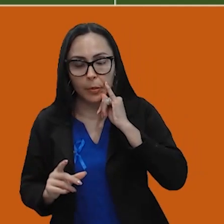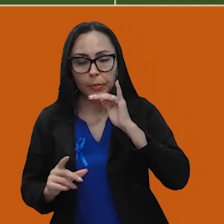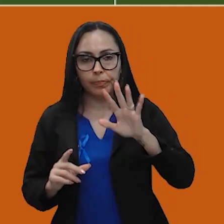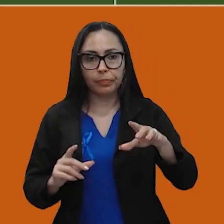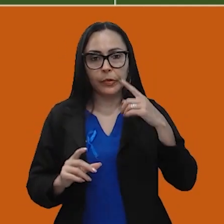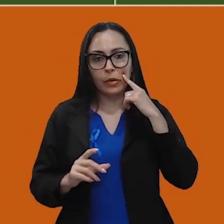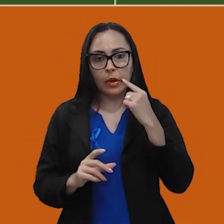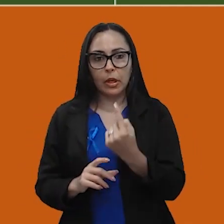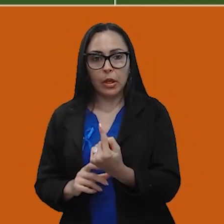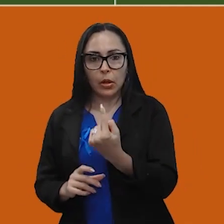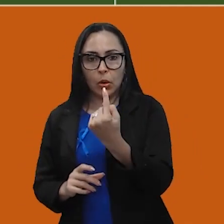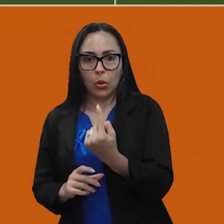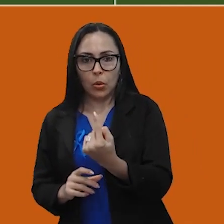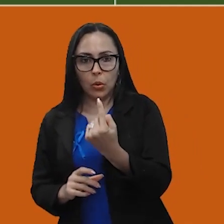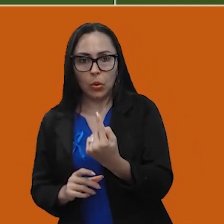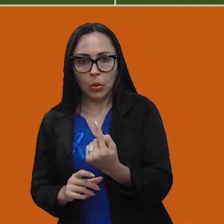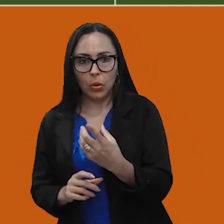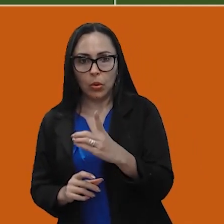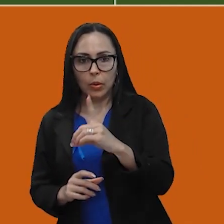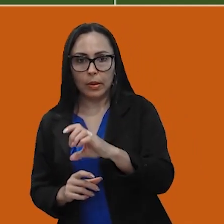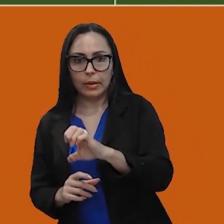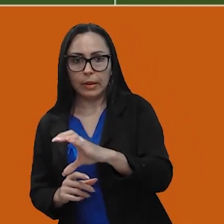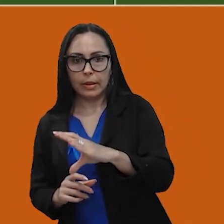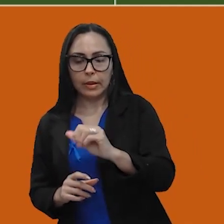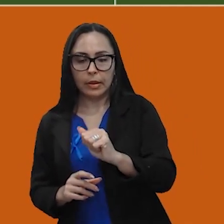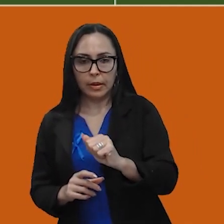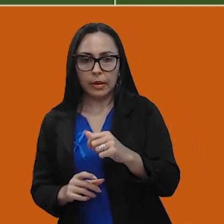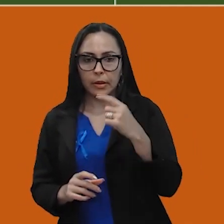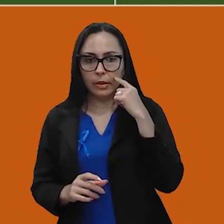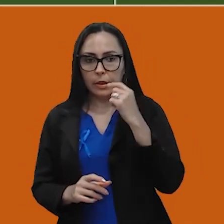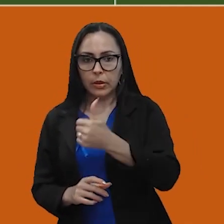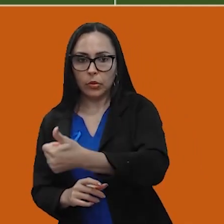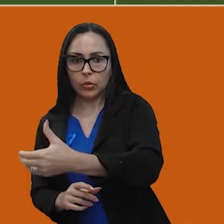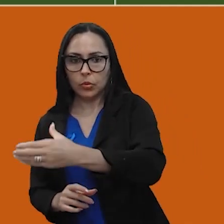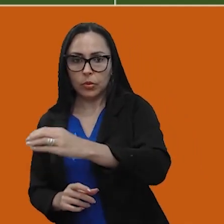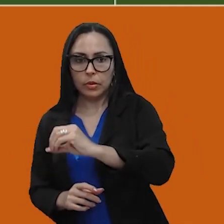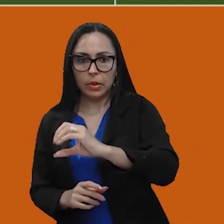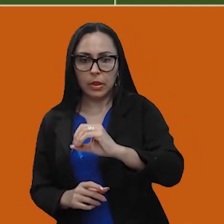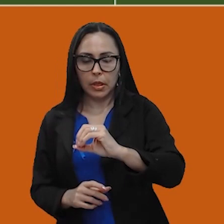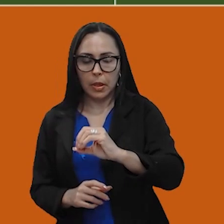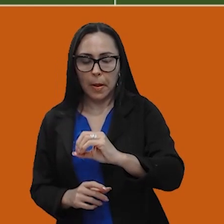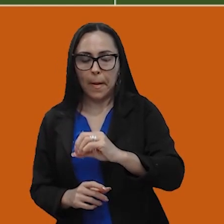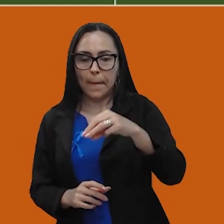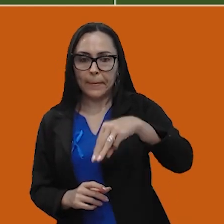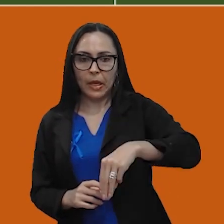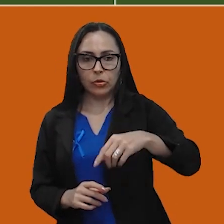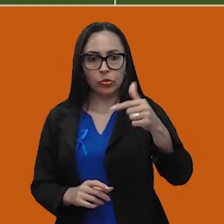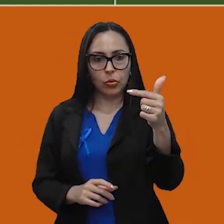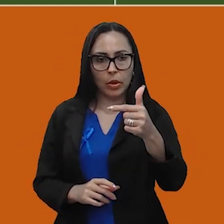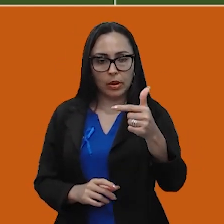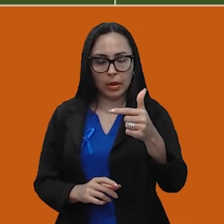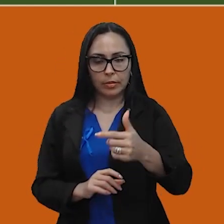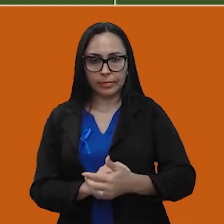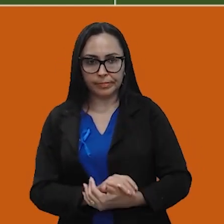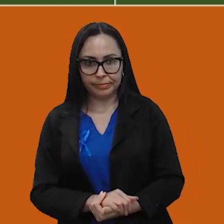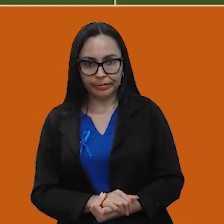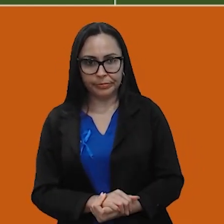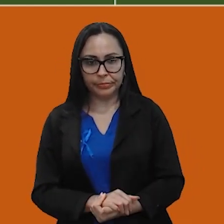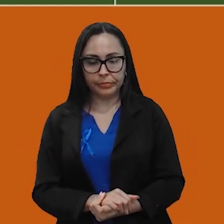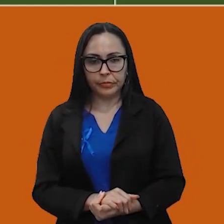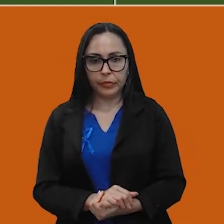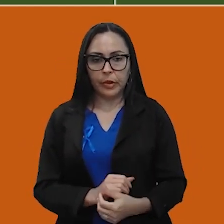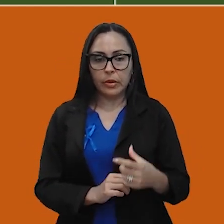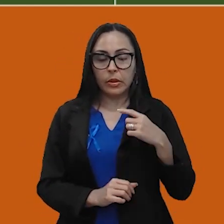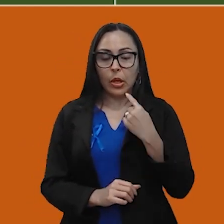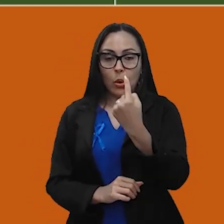decâmetro quadrado, eu vou ter ali 100 metros quadrados. Ou seja, se eu tenho 1 metro